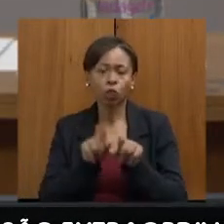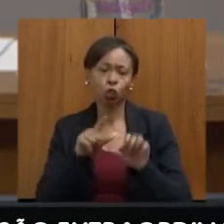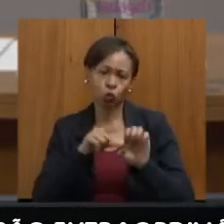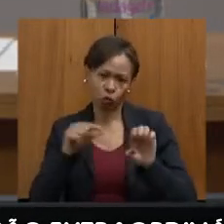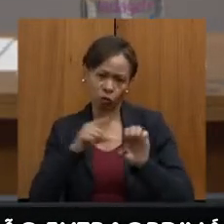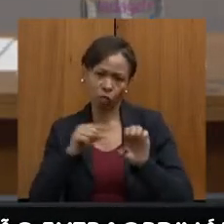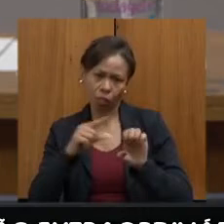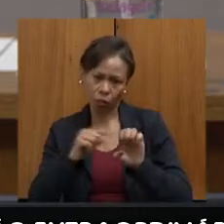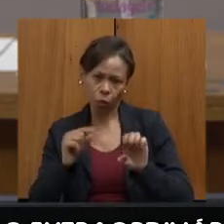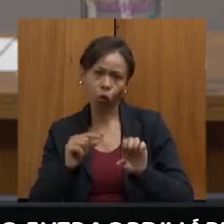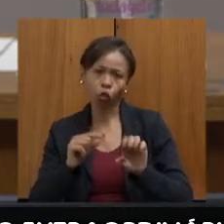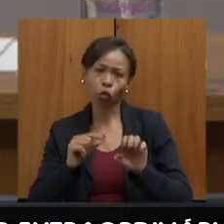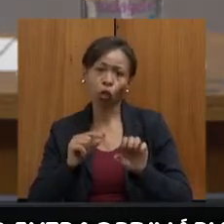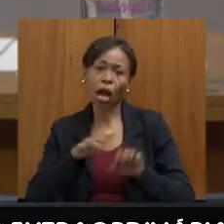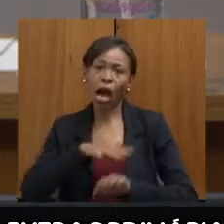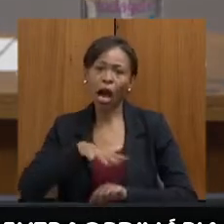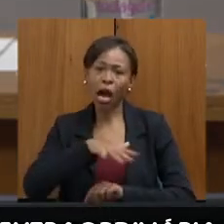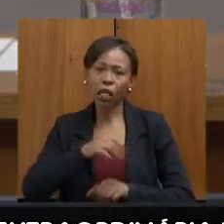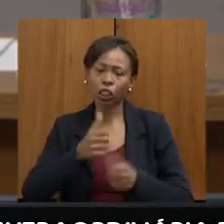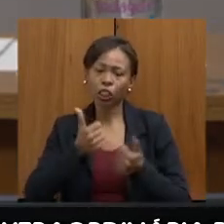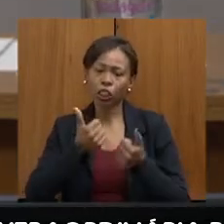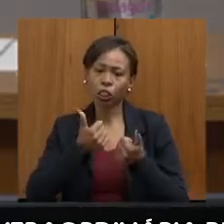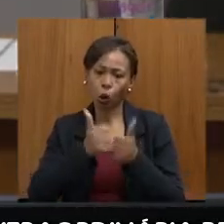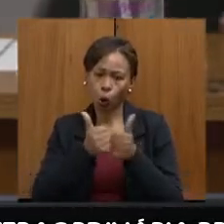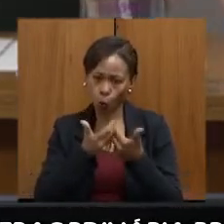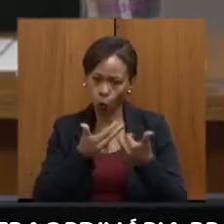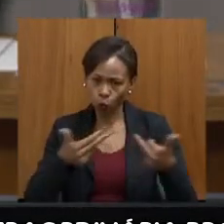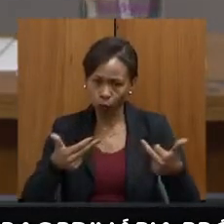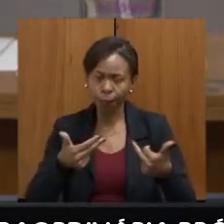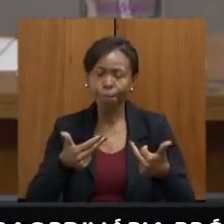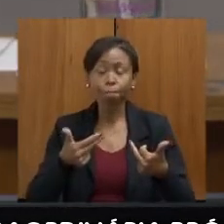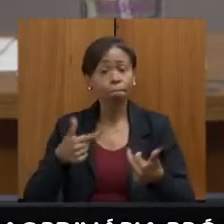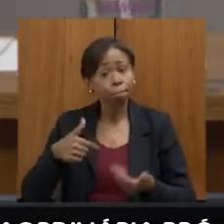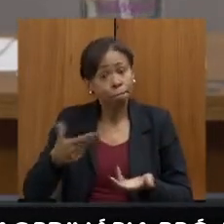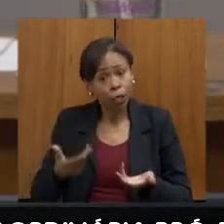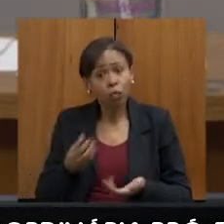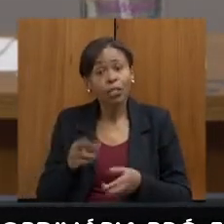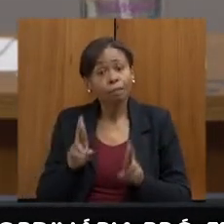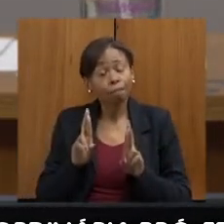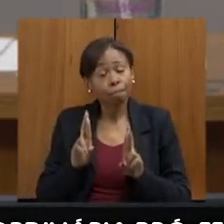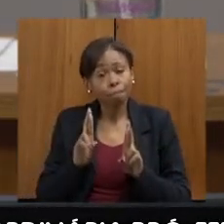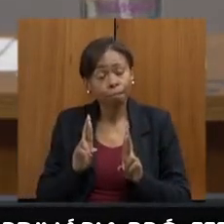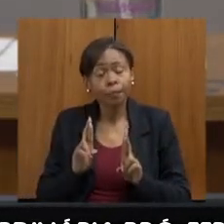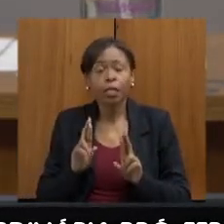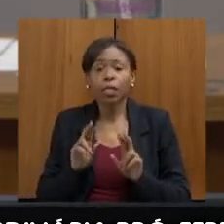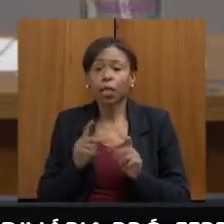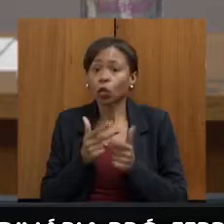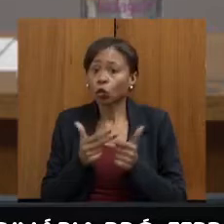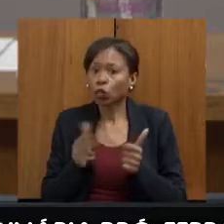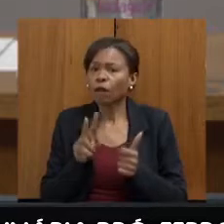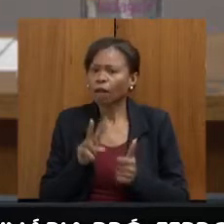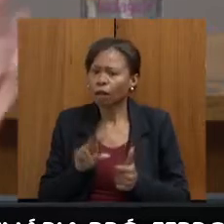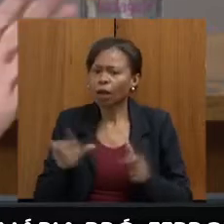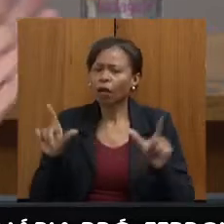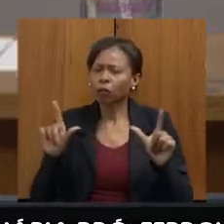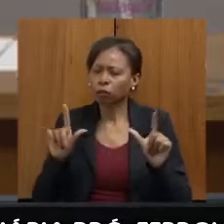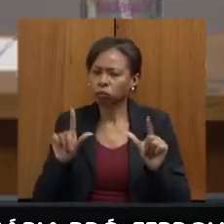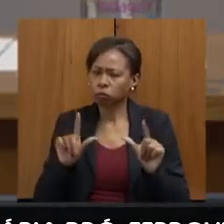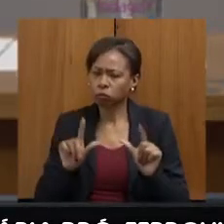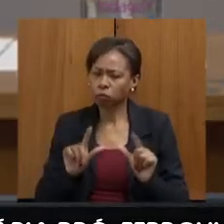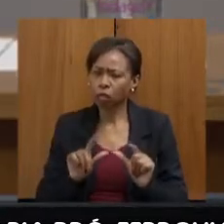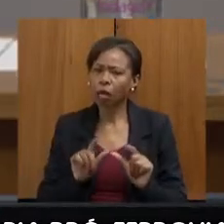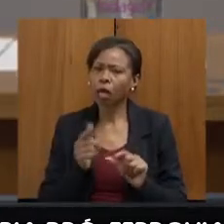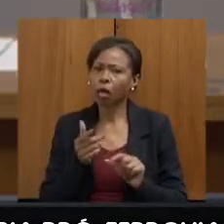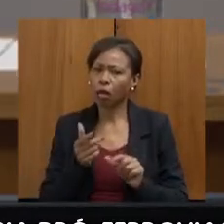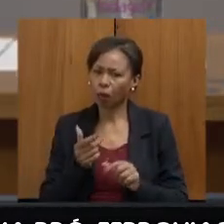né do setor de Transportes e a gente tem esse foi cansativa de que as coisas vão se simplificar bastante estão atendendo aí uma